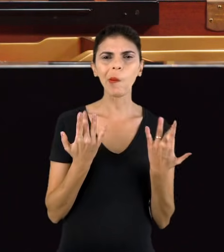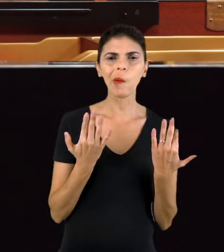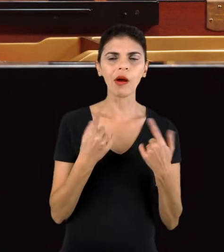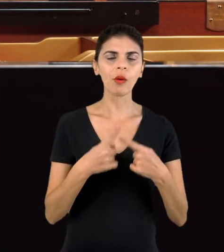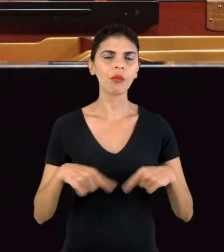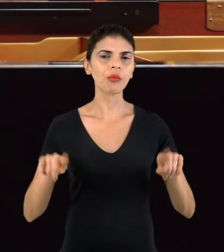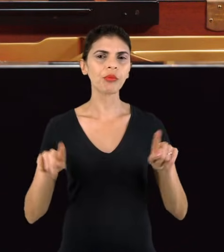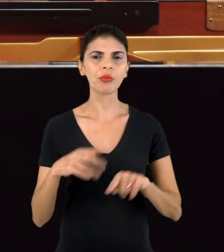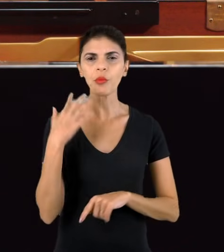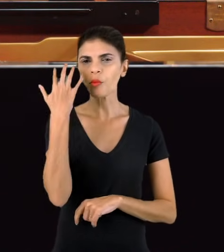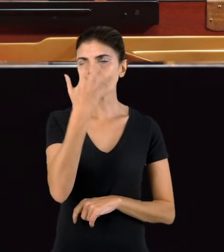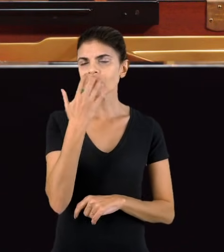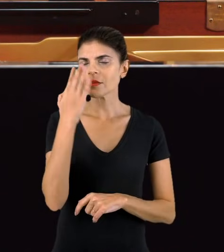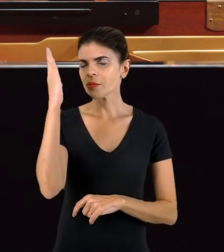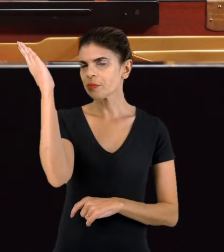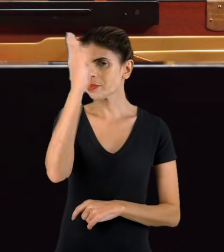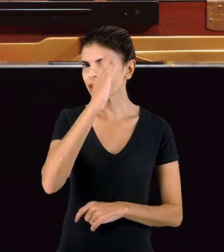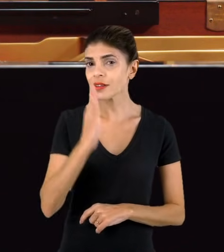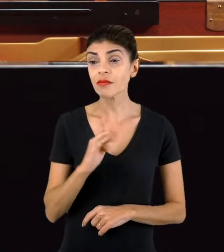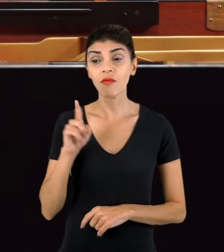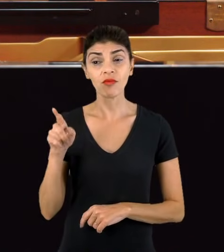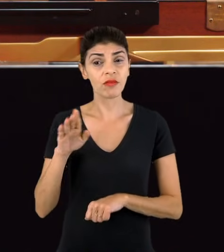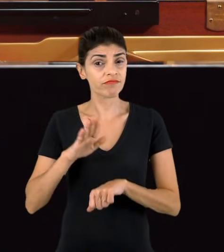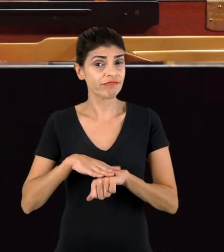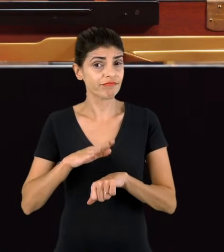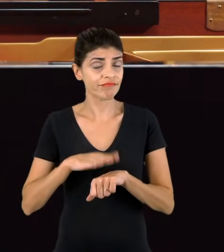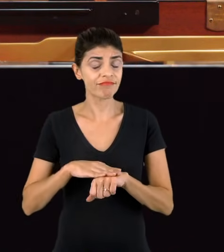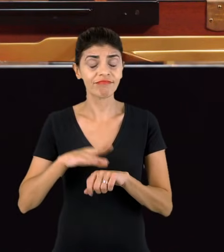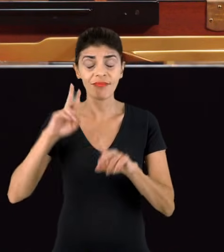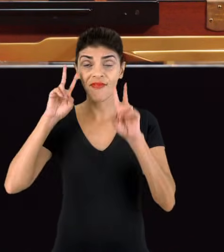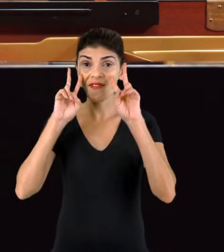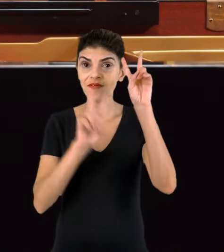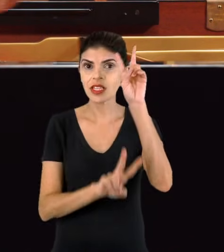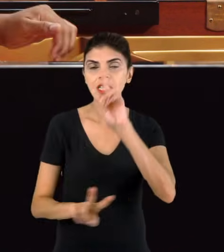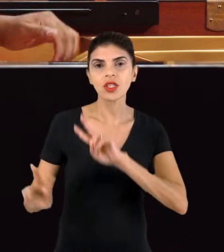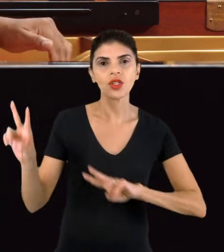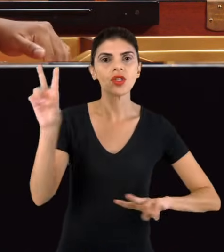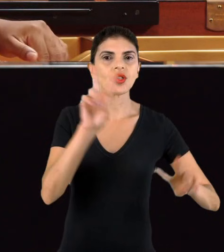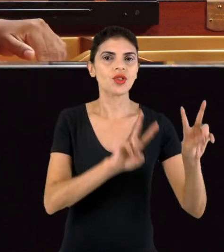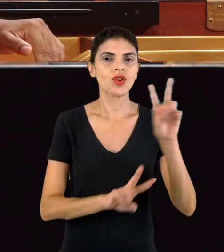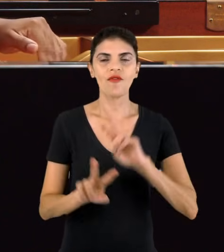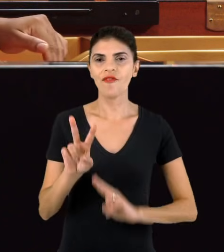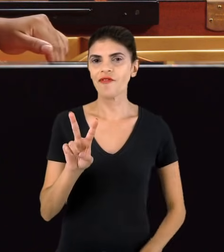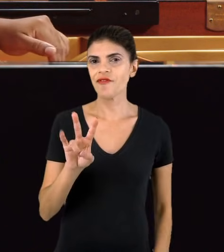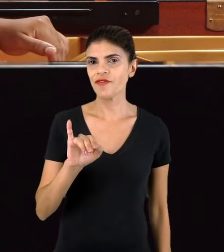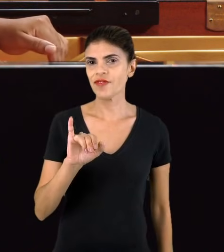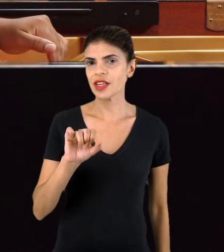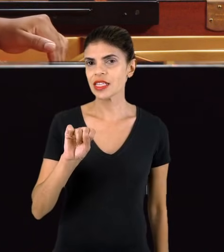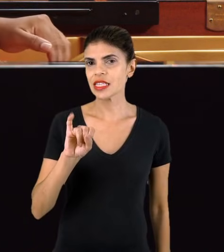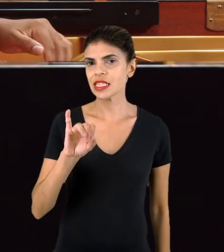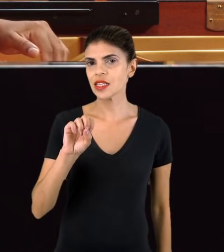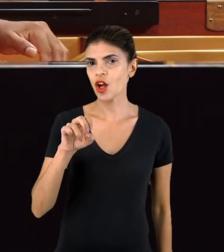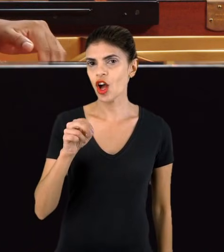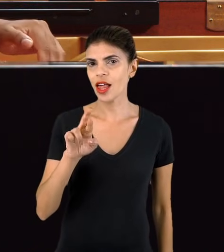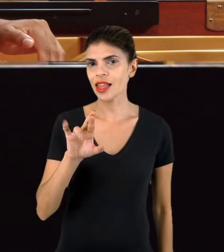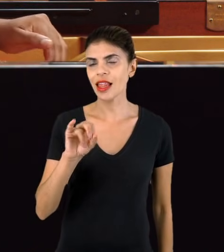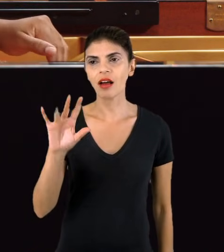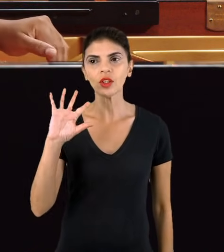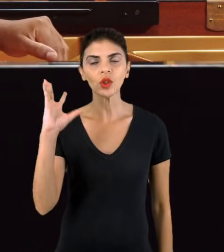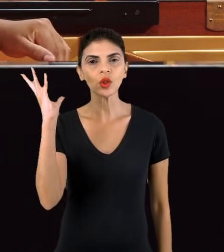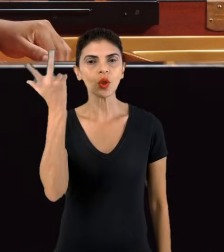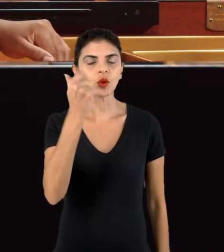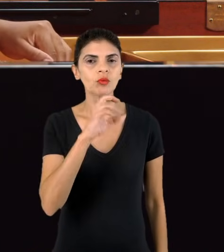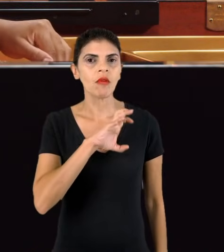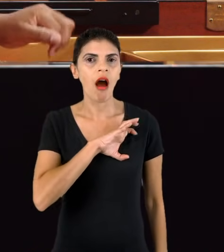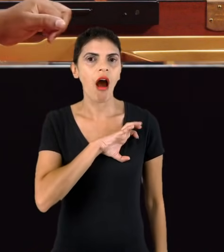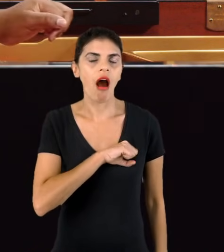essa coisa da música brasileira e você é um visionário nesse quesito, assim, de criou uma parada que todo mundo